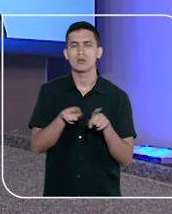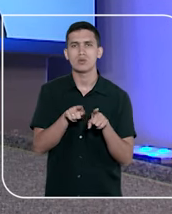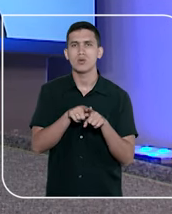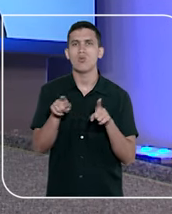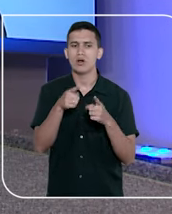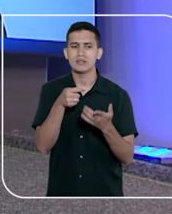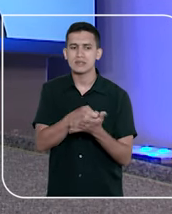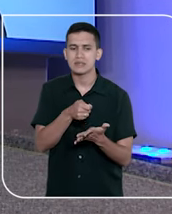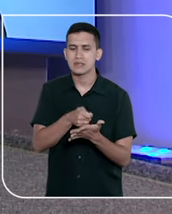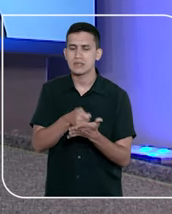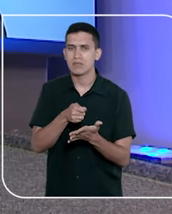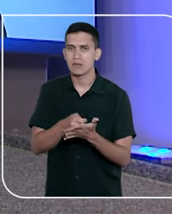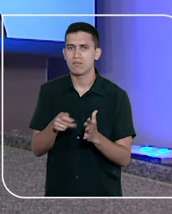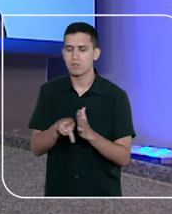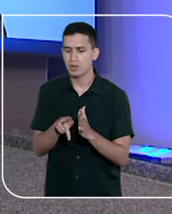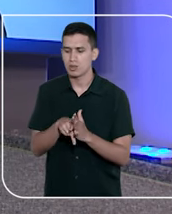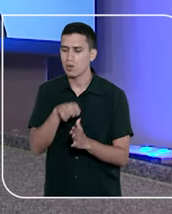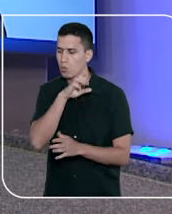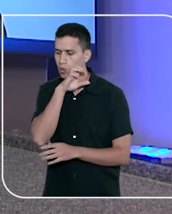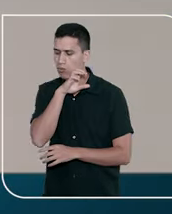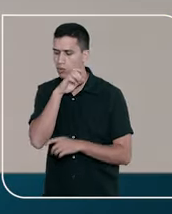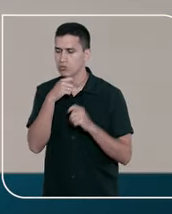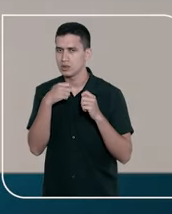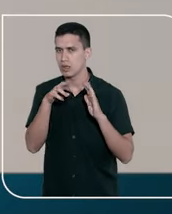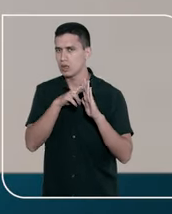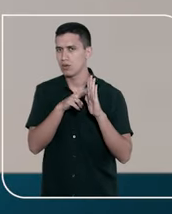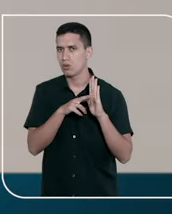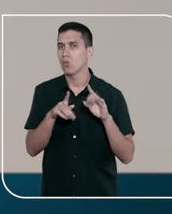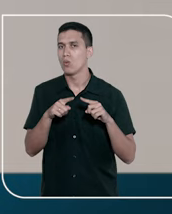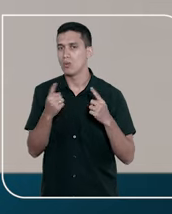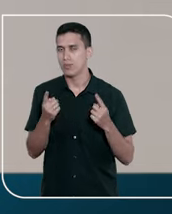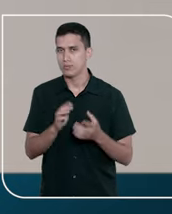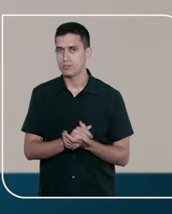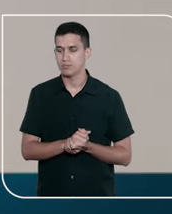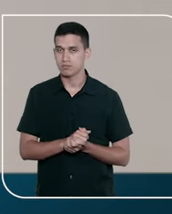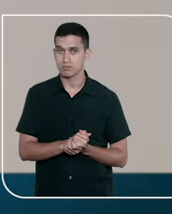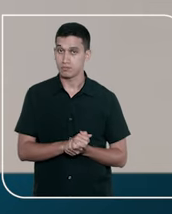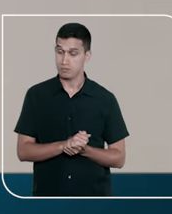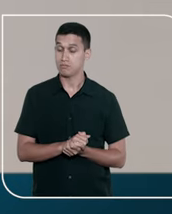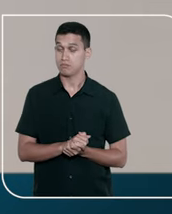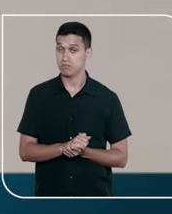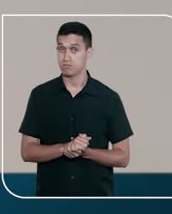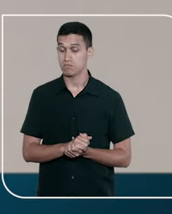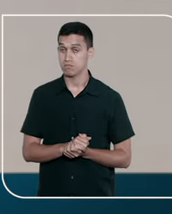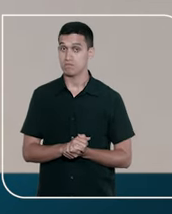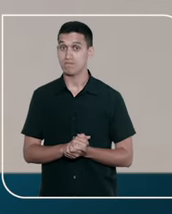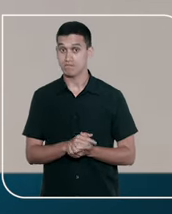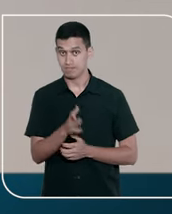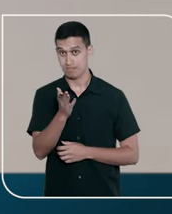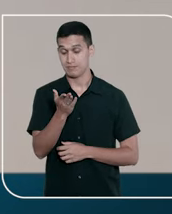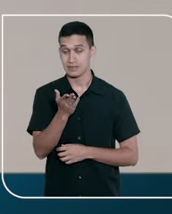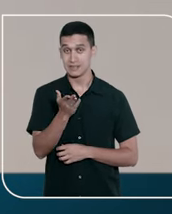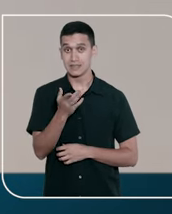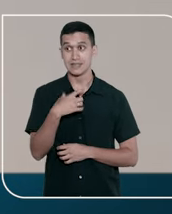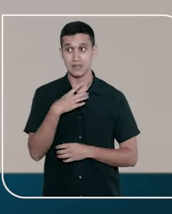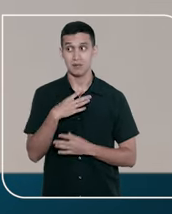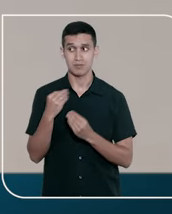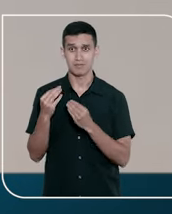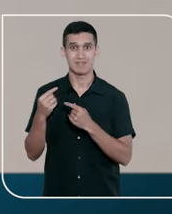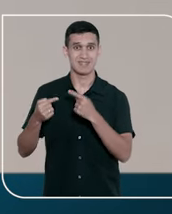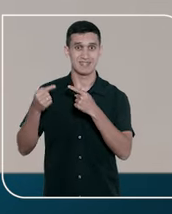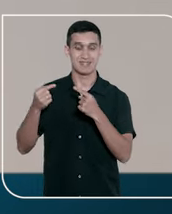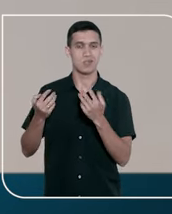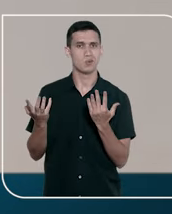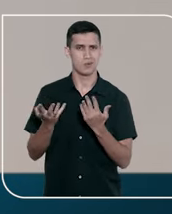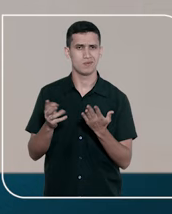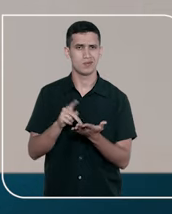que a viagem seja permitida? Bom, isso chegou a ser um pouco polêmico ultimamente, mas fato é